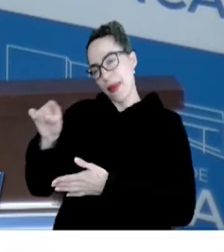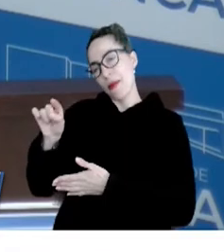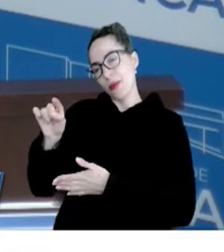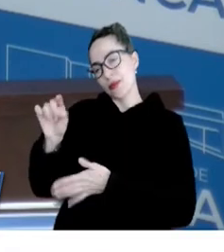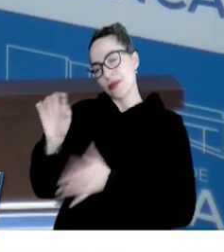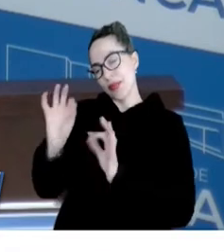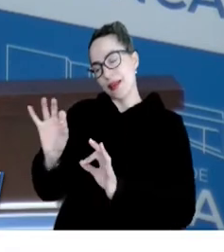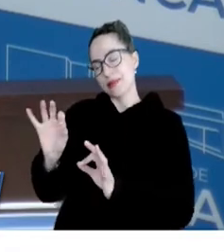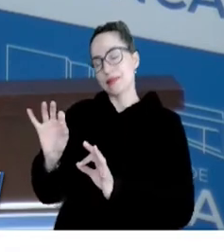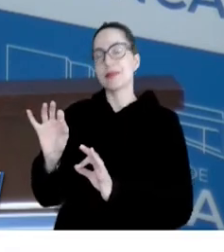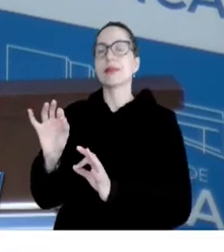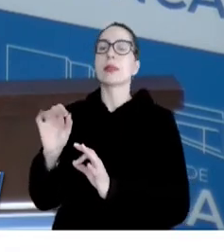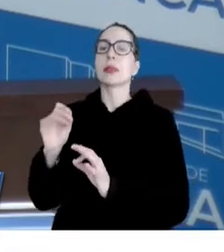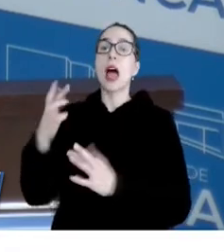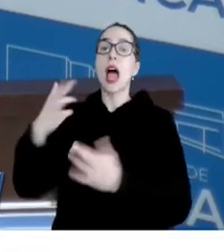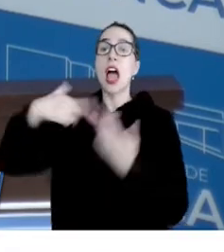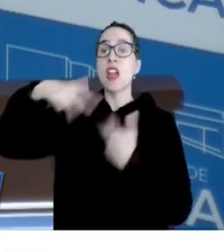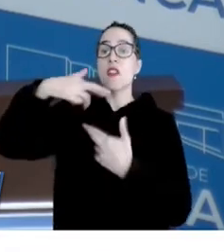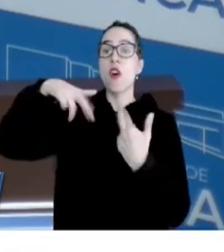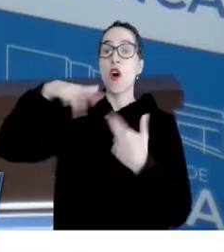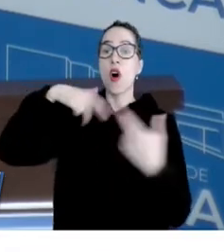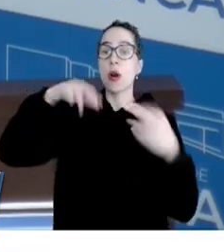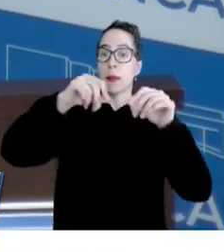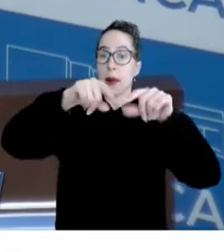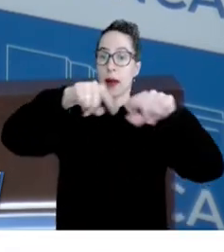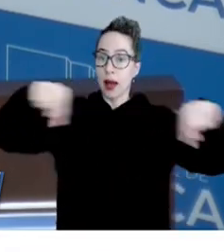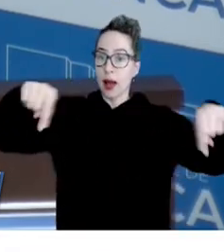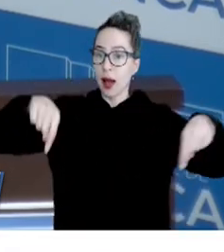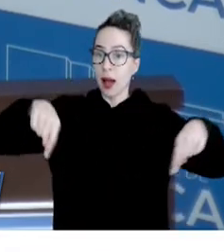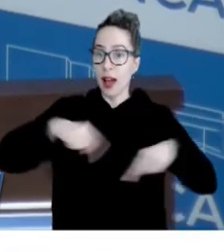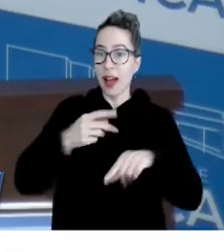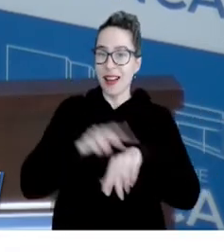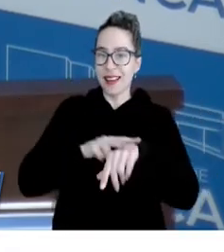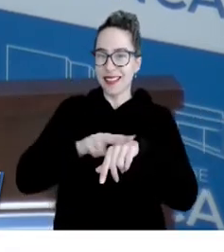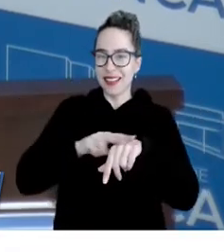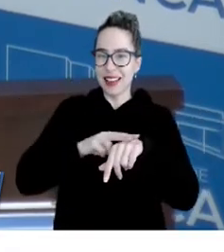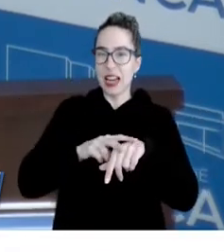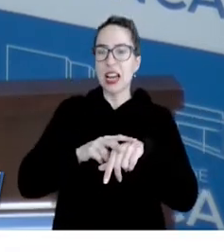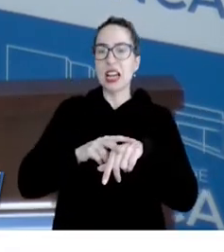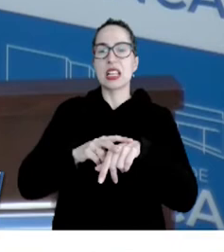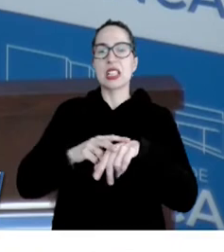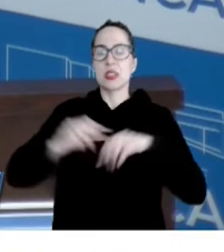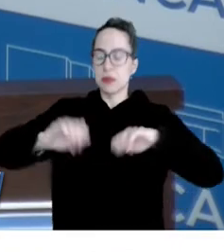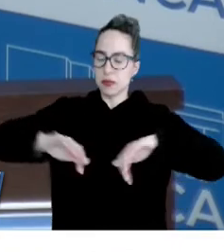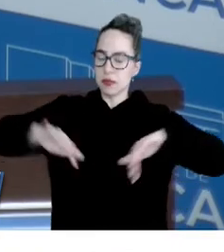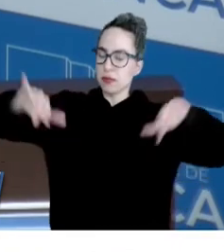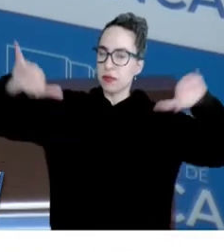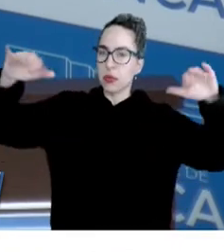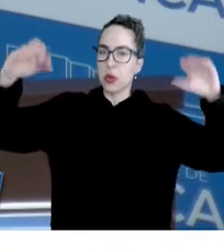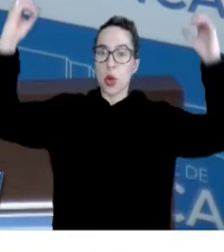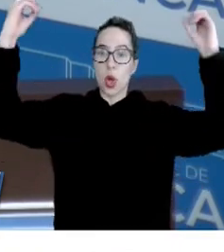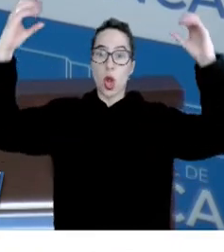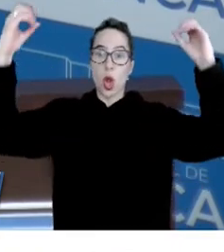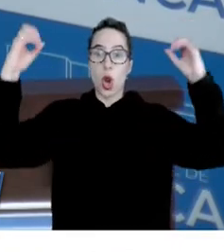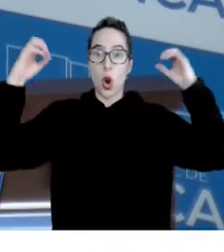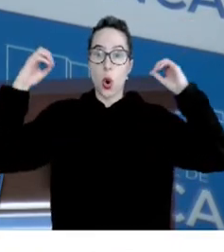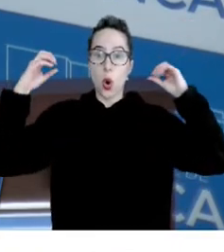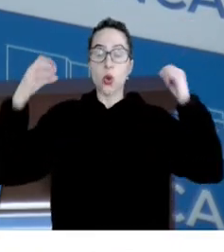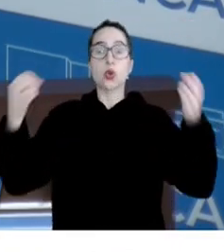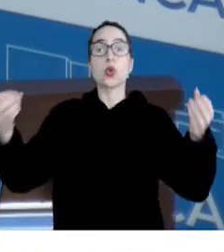reforma do campo da Vila Exposição, que será feito o alambrado, luzes de LED e um novo